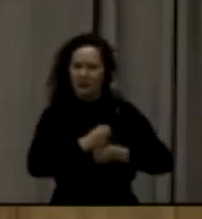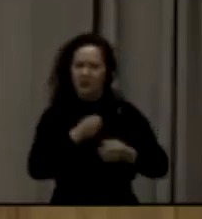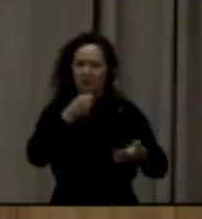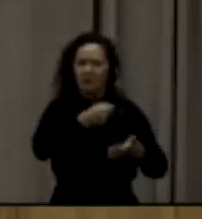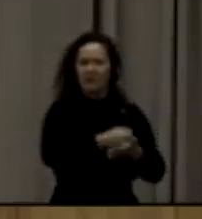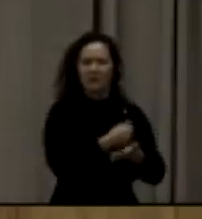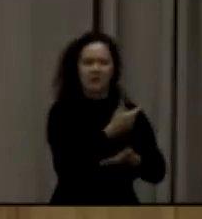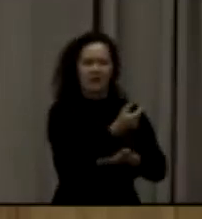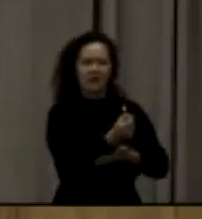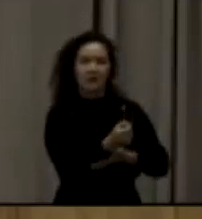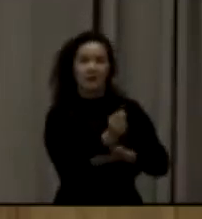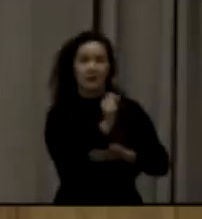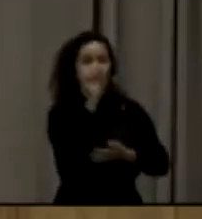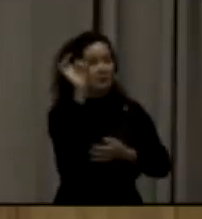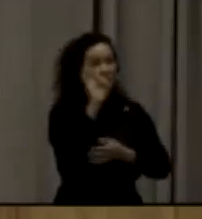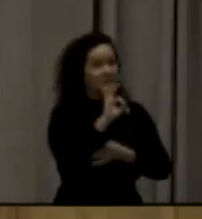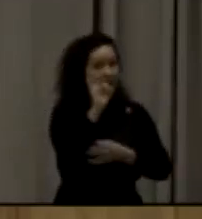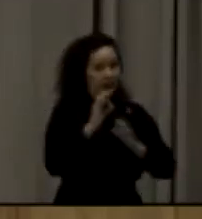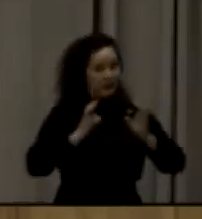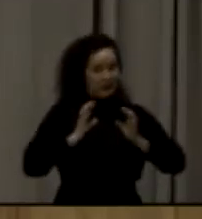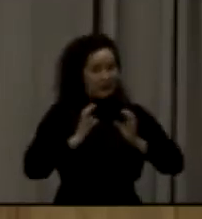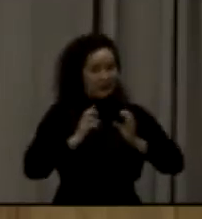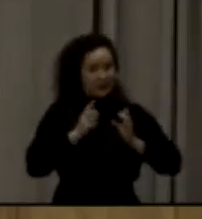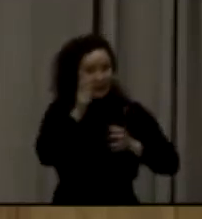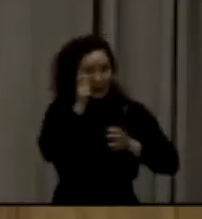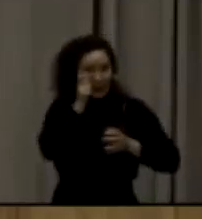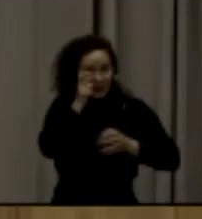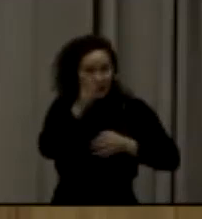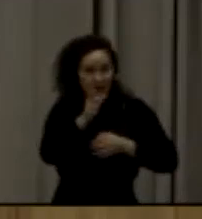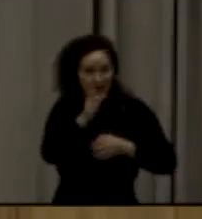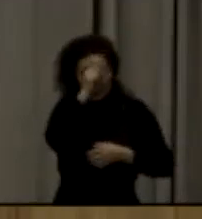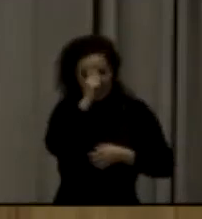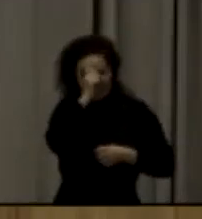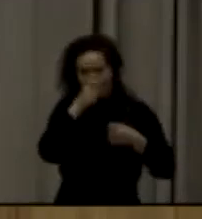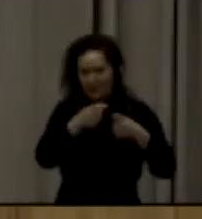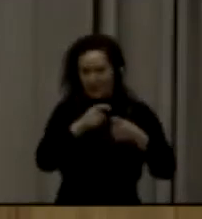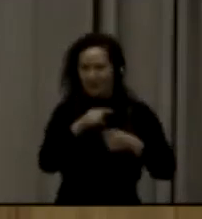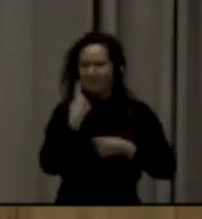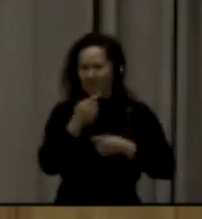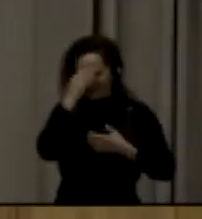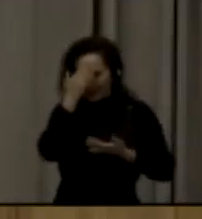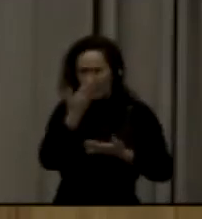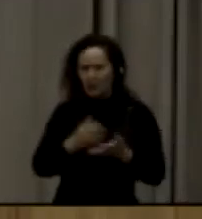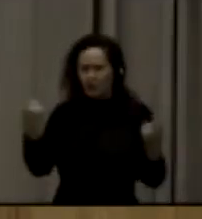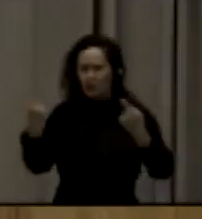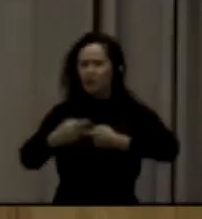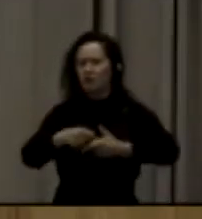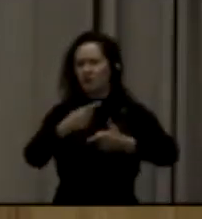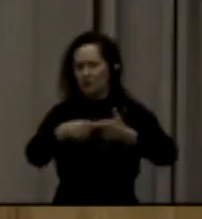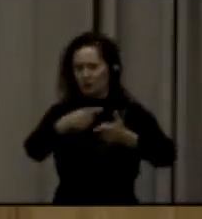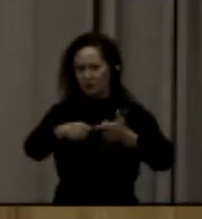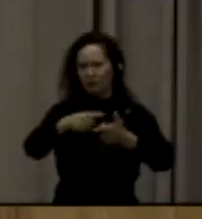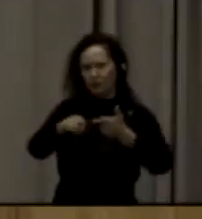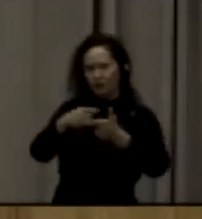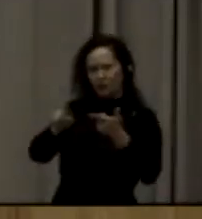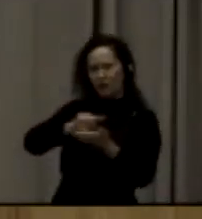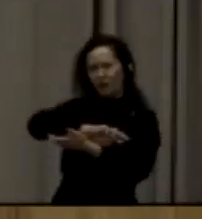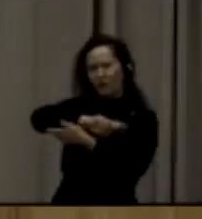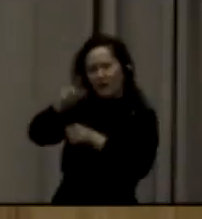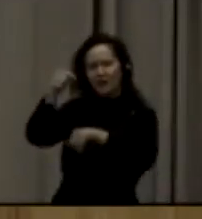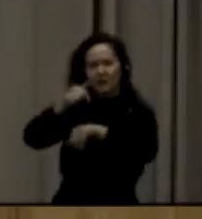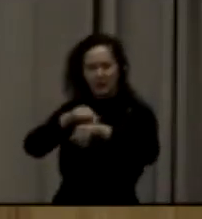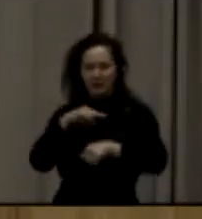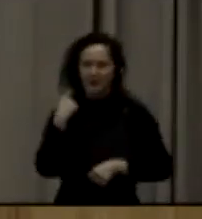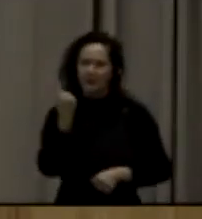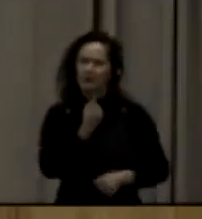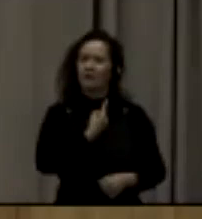gastos com atenção médica hospitalar. Enfim, são muitos desafios, mas eu acredito que os momentos de crise são momentos também